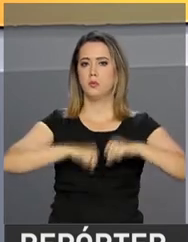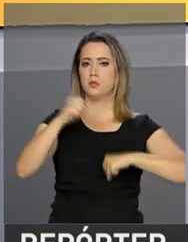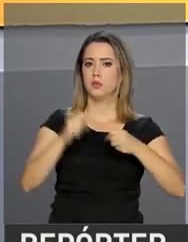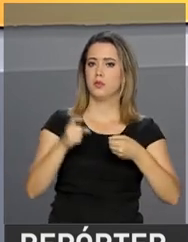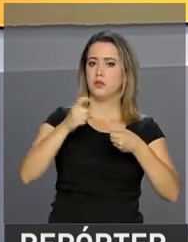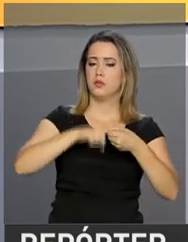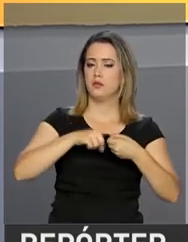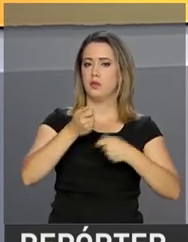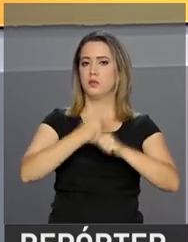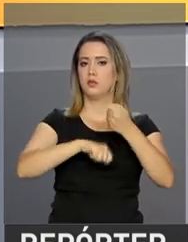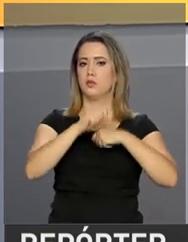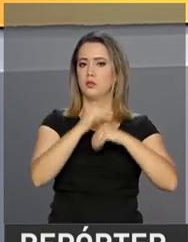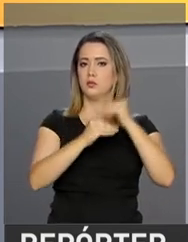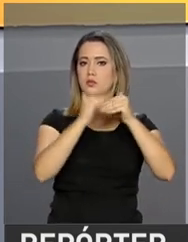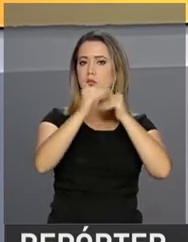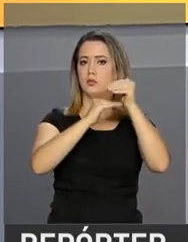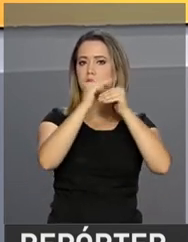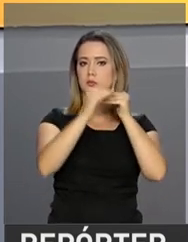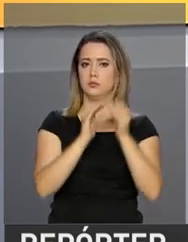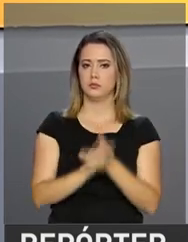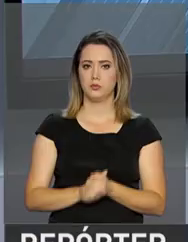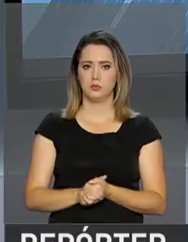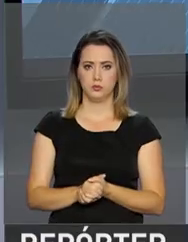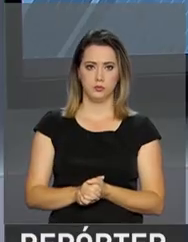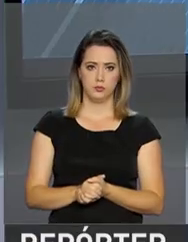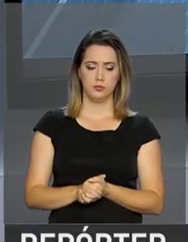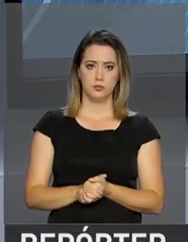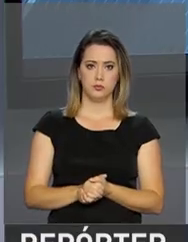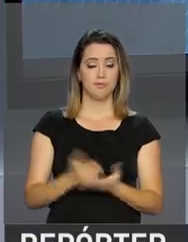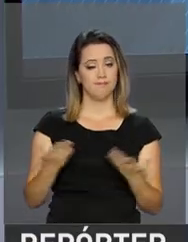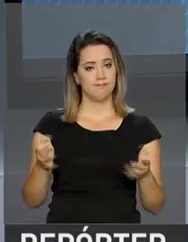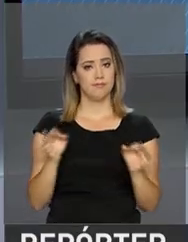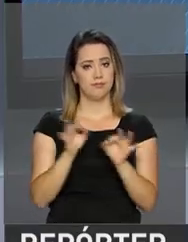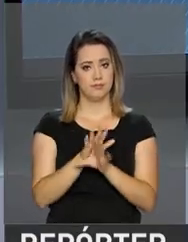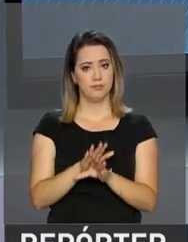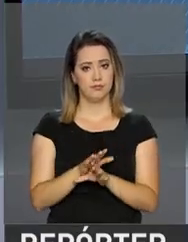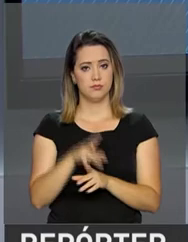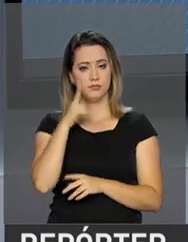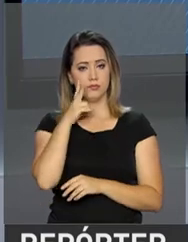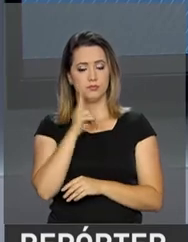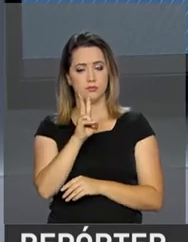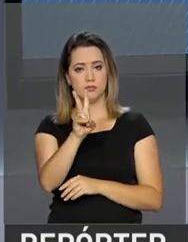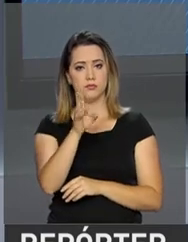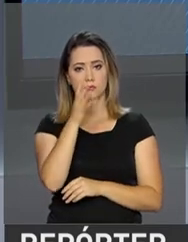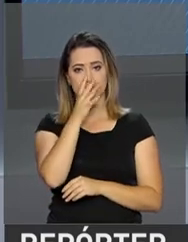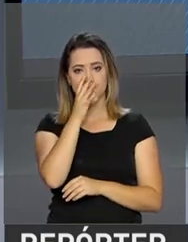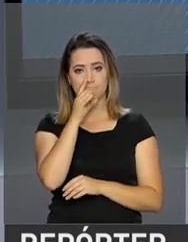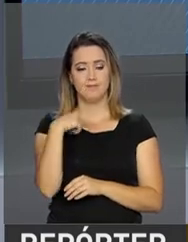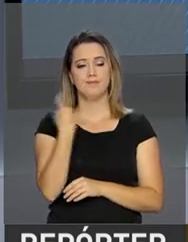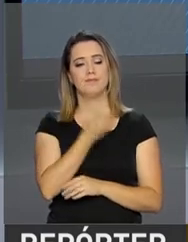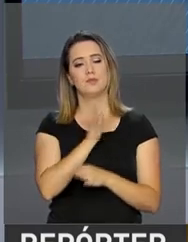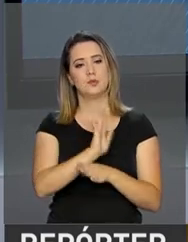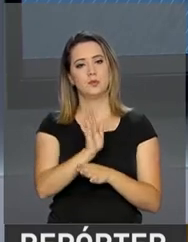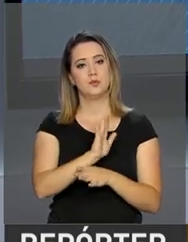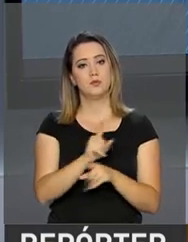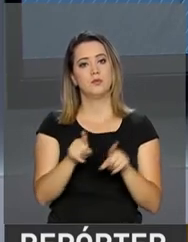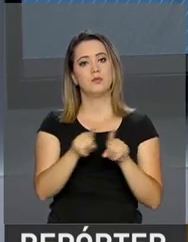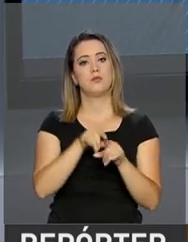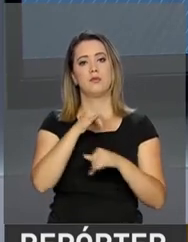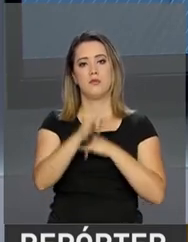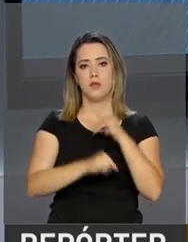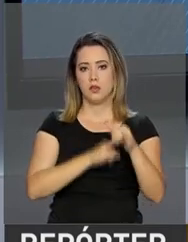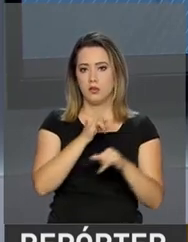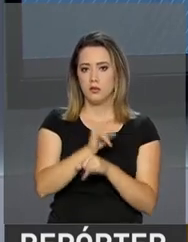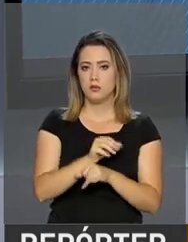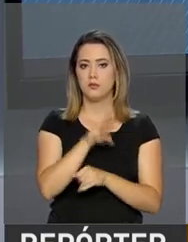na recuperação da economia e esta edição termina aqui você pode acompanhar a nossa programação pela internet